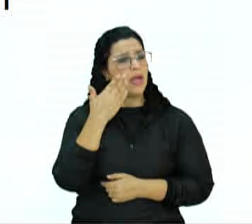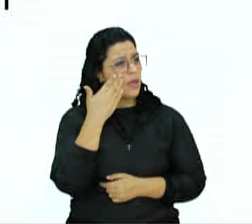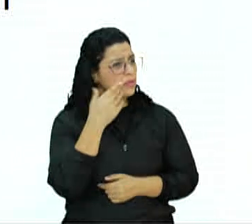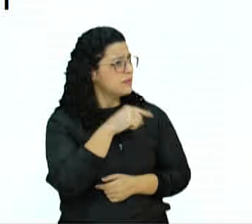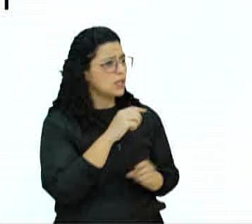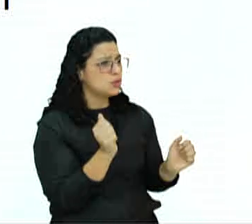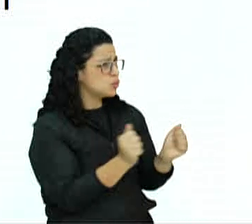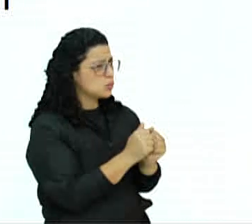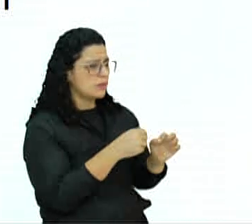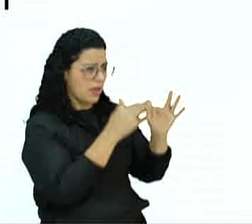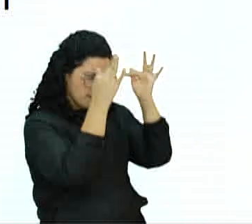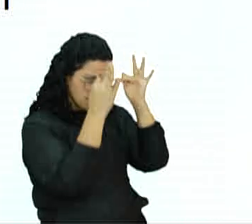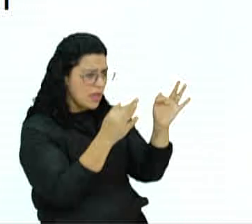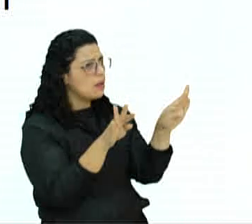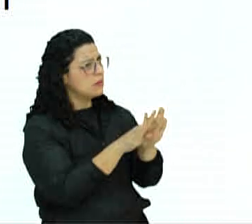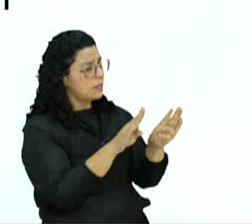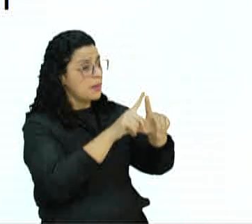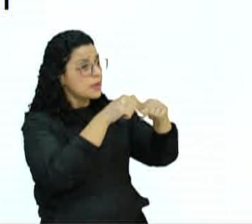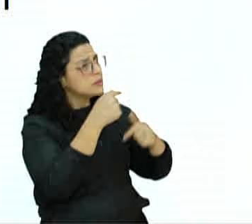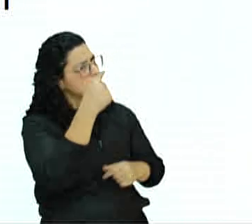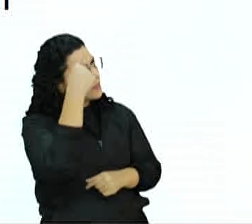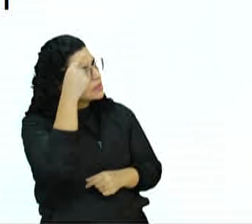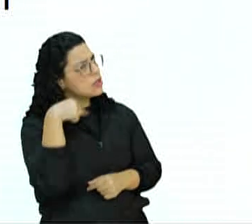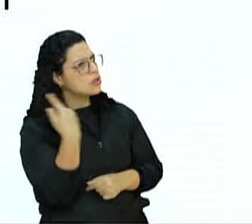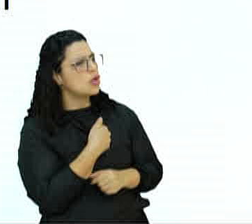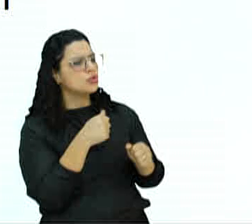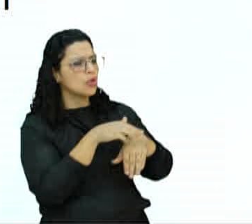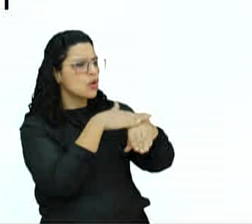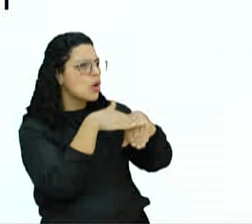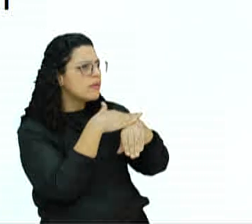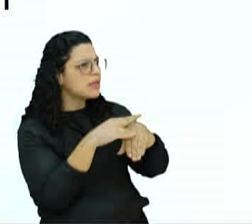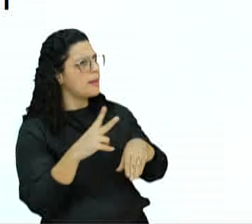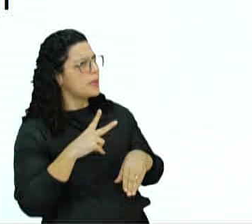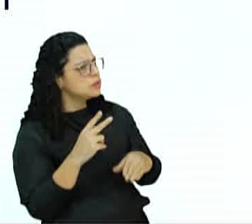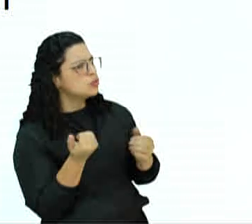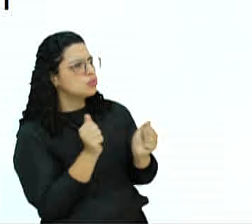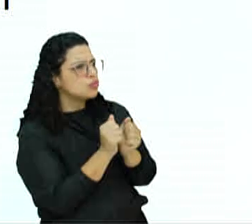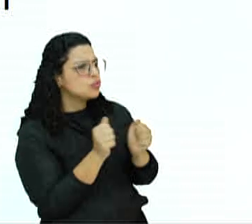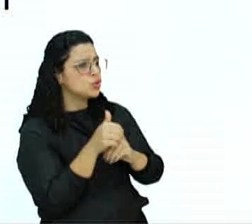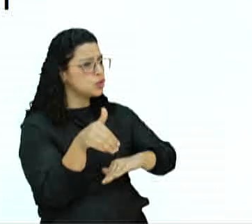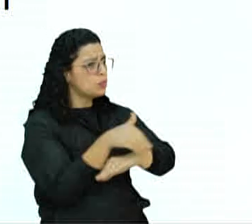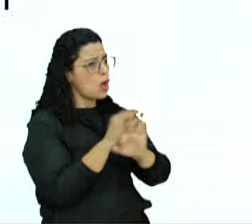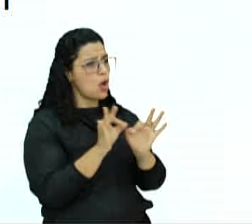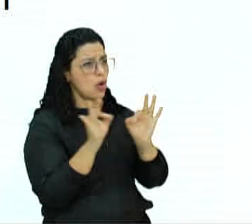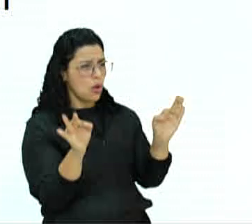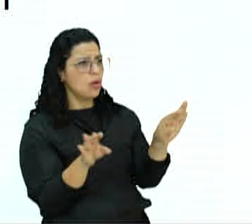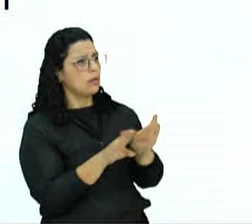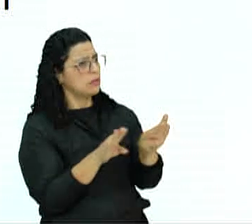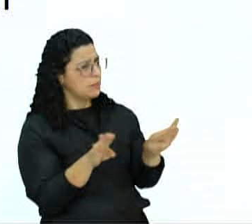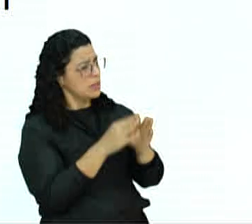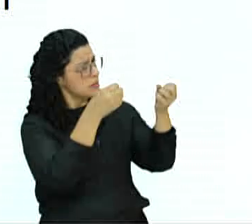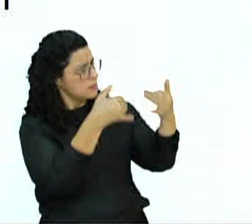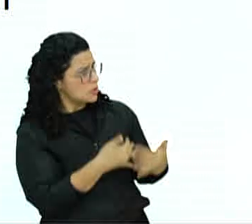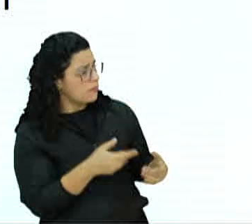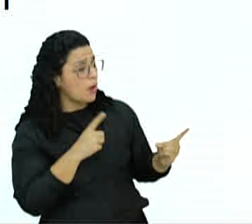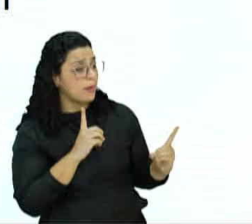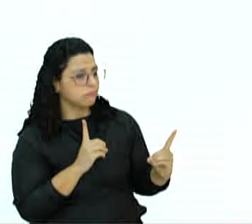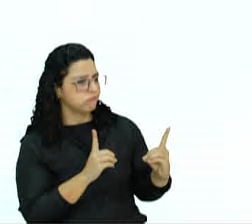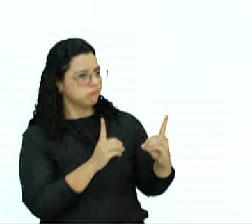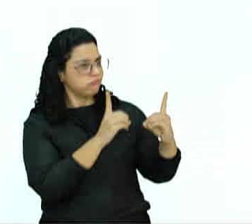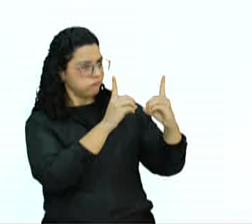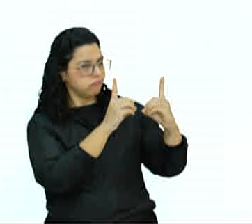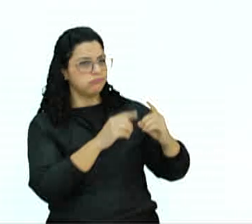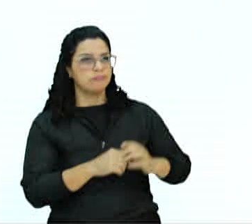sendo fidelíssima. Então pensei, se pudéssemos conversar um instante numa rua afastada, disse ele aproximando-se